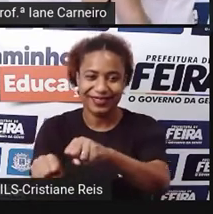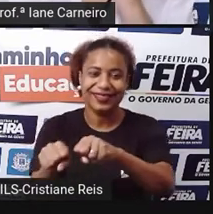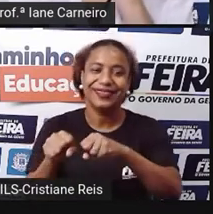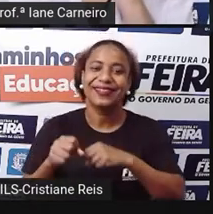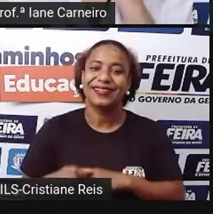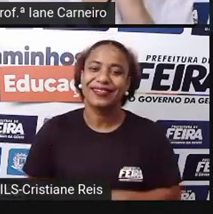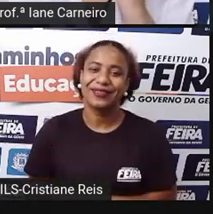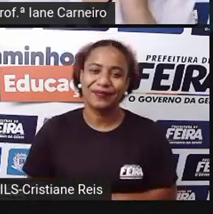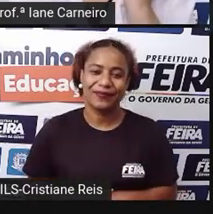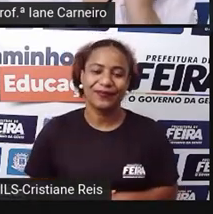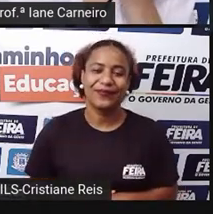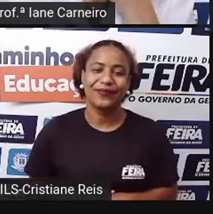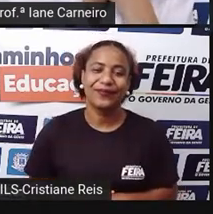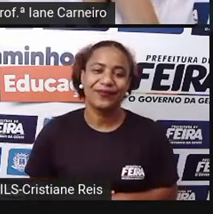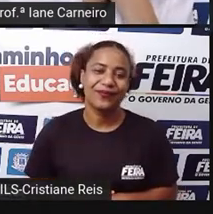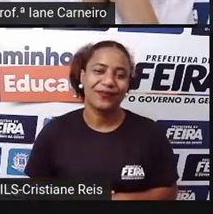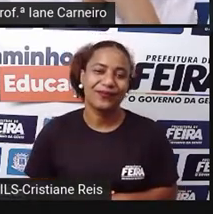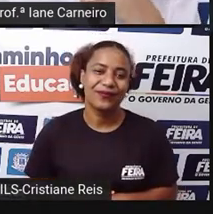Vamos para a próxima.